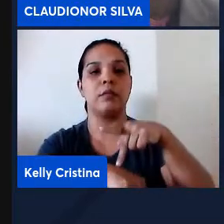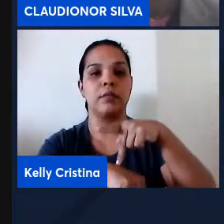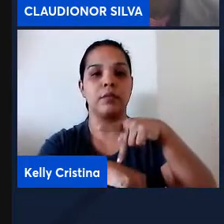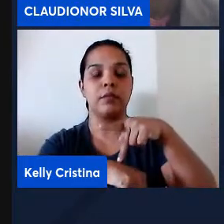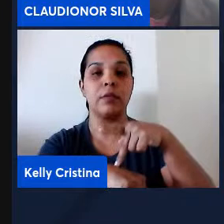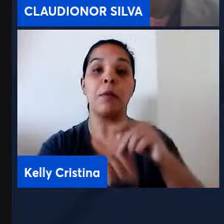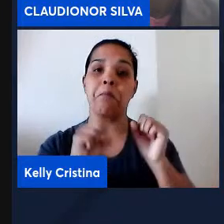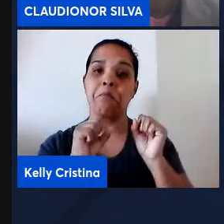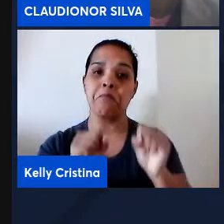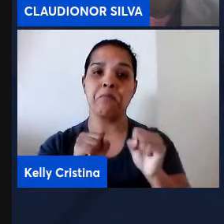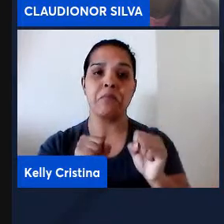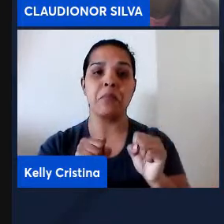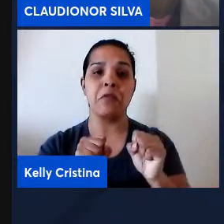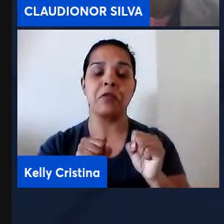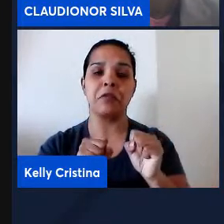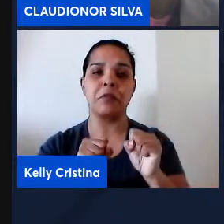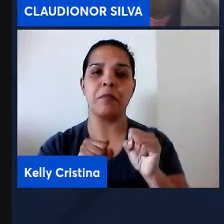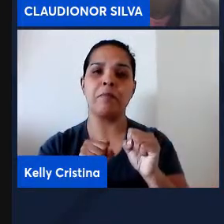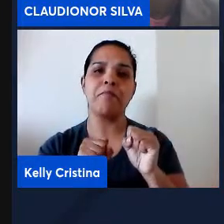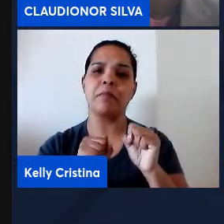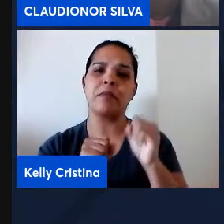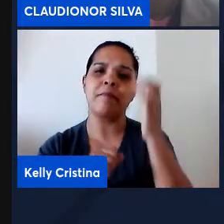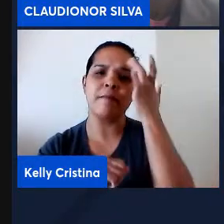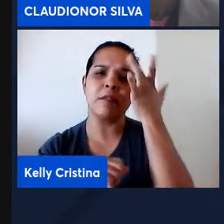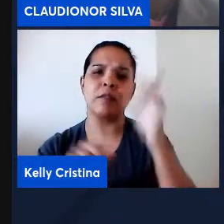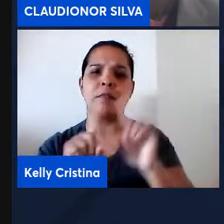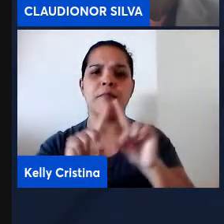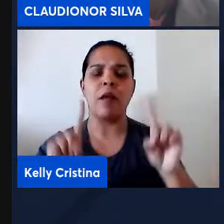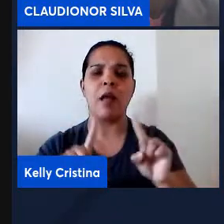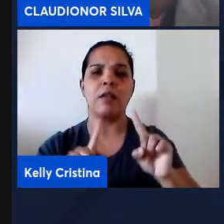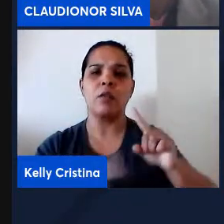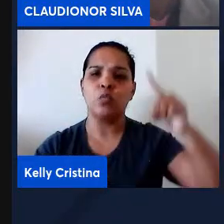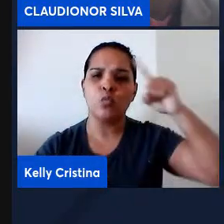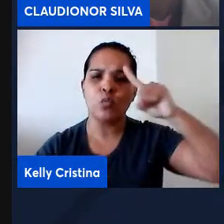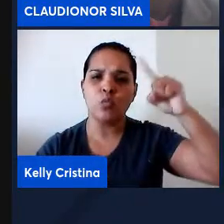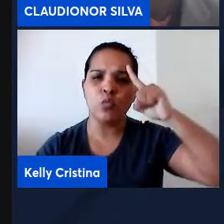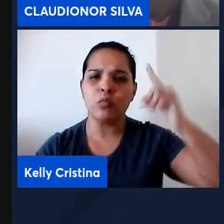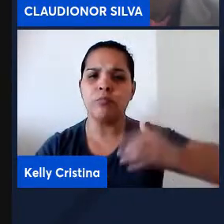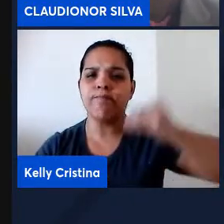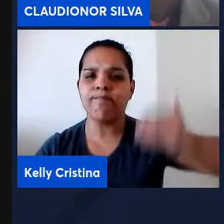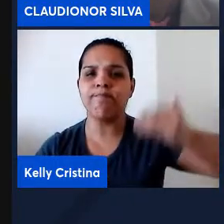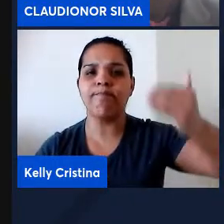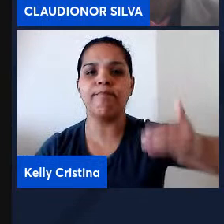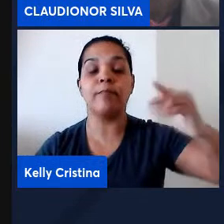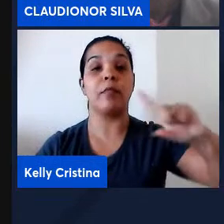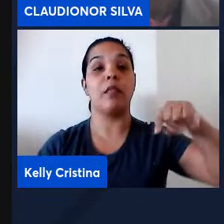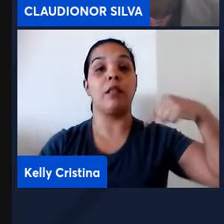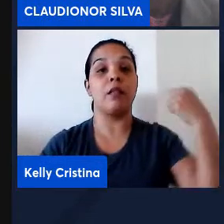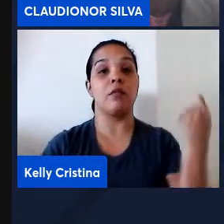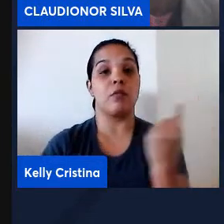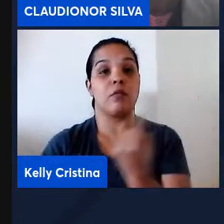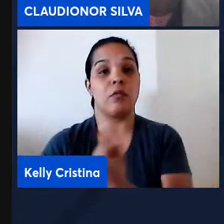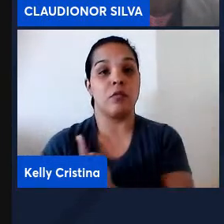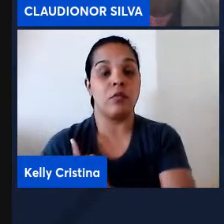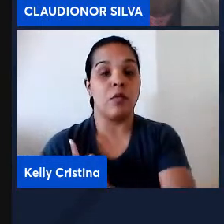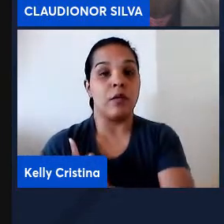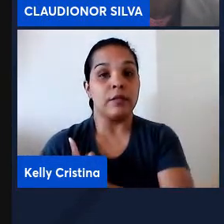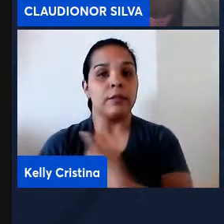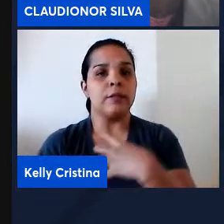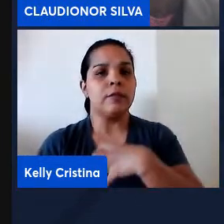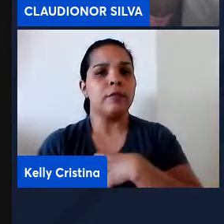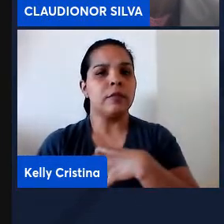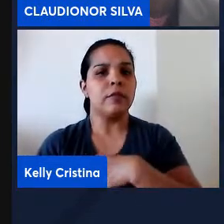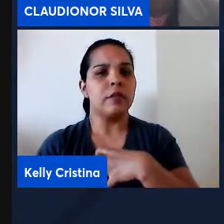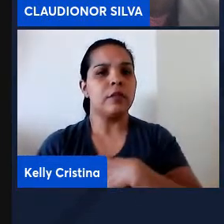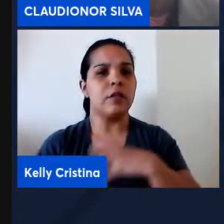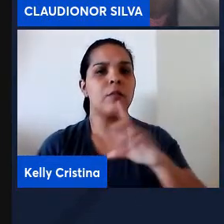Pode parecer óbvio, mas dia após dia nós nos sentimos, nós que